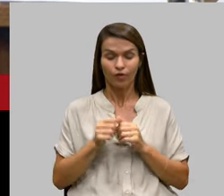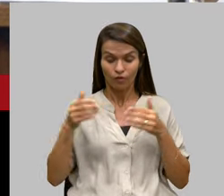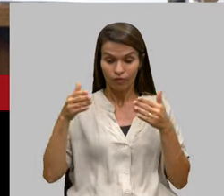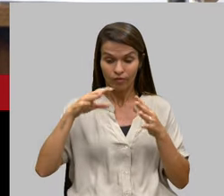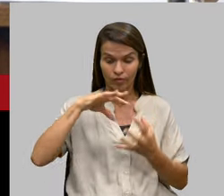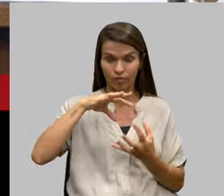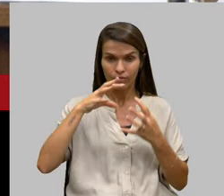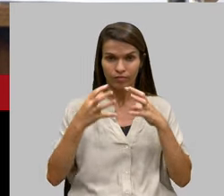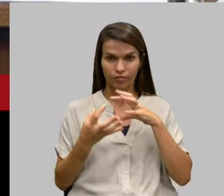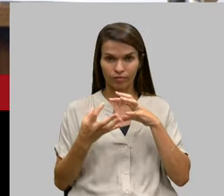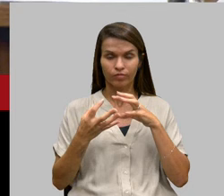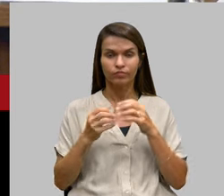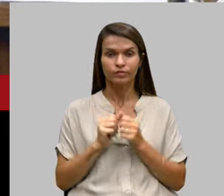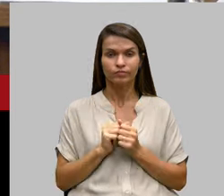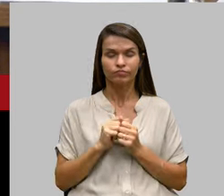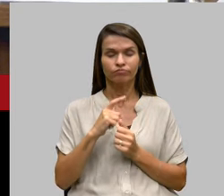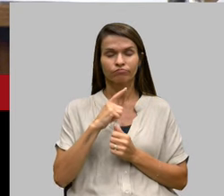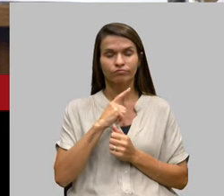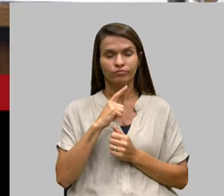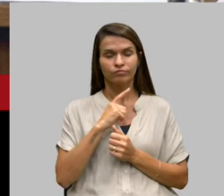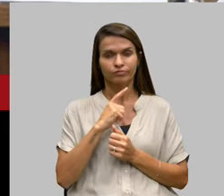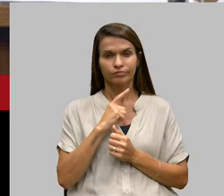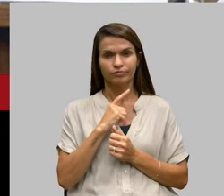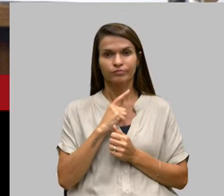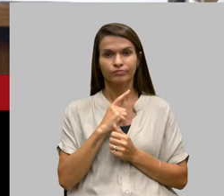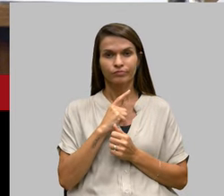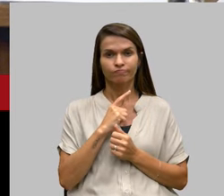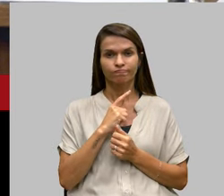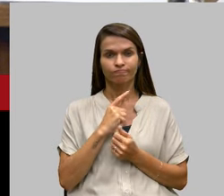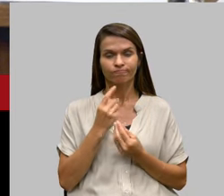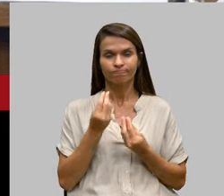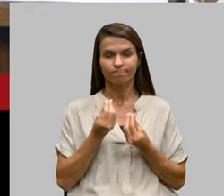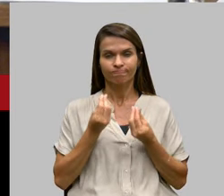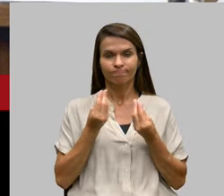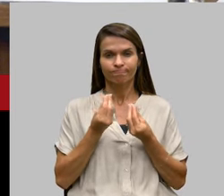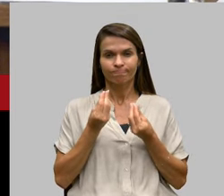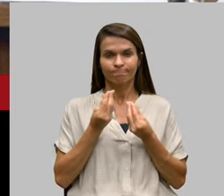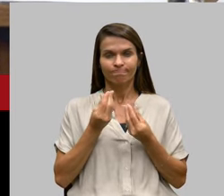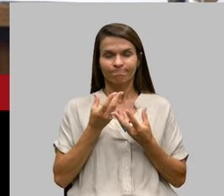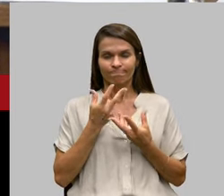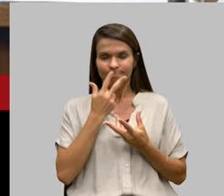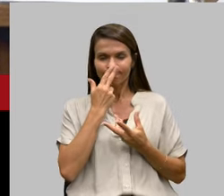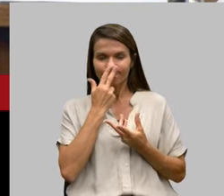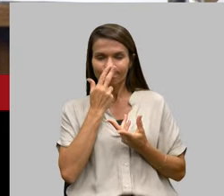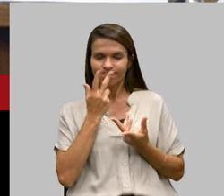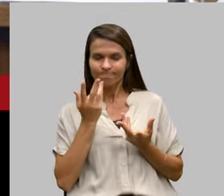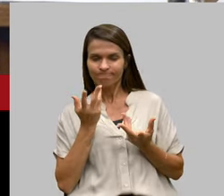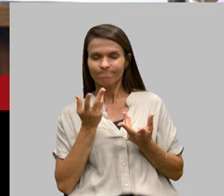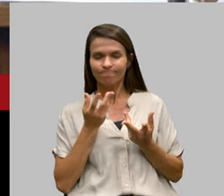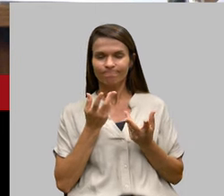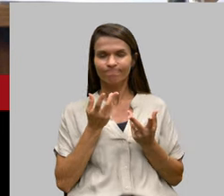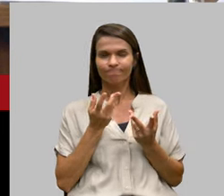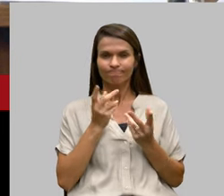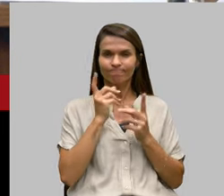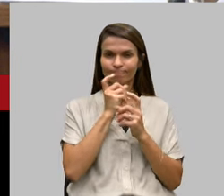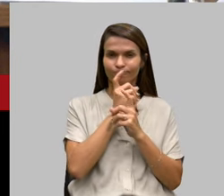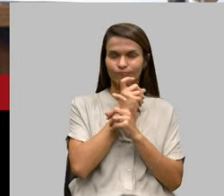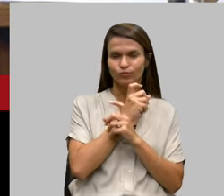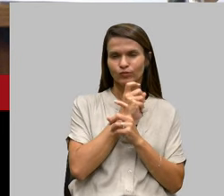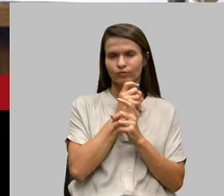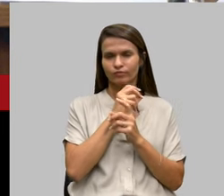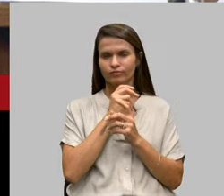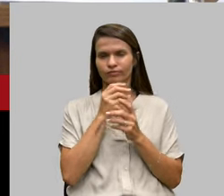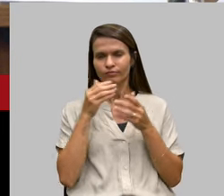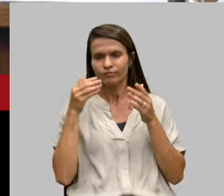causa uma certa Ah um um certo desconforto acomodar essas normas várias normas que não